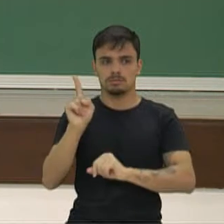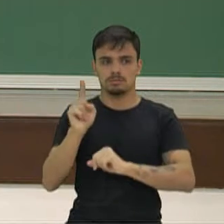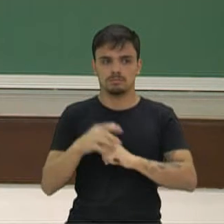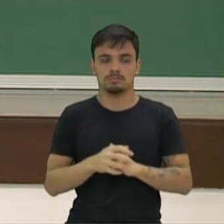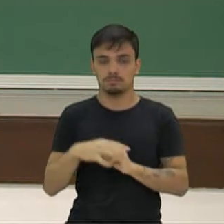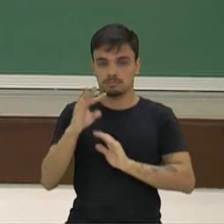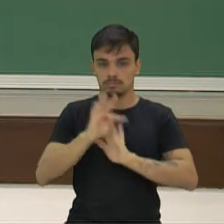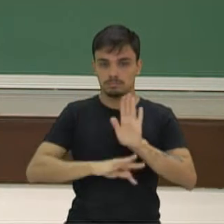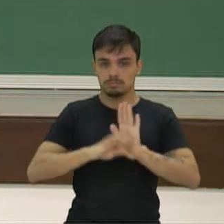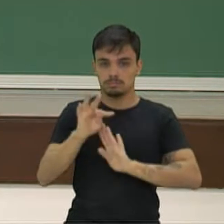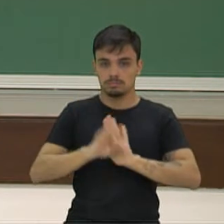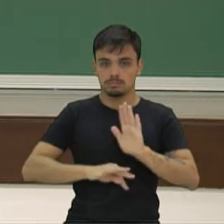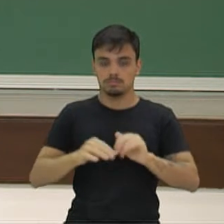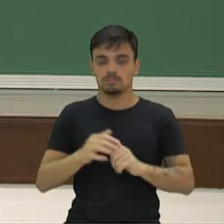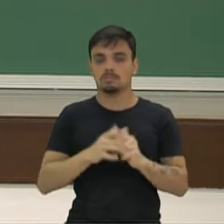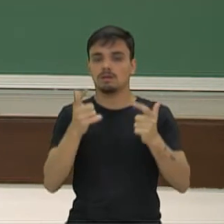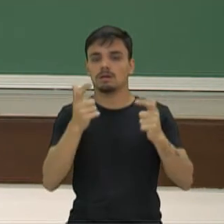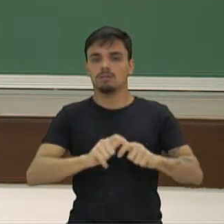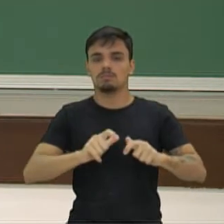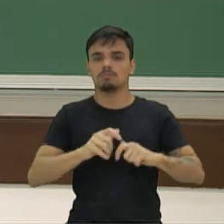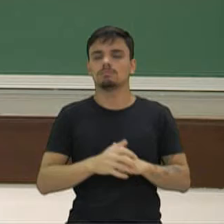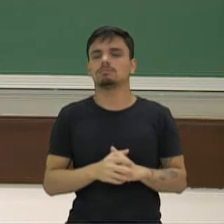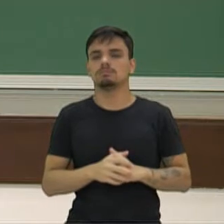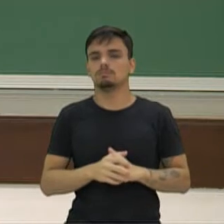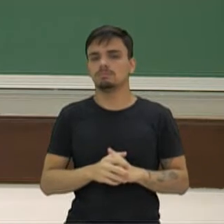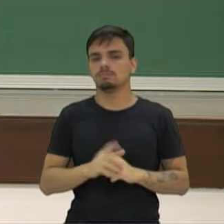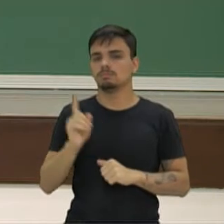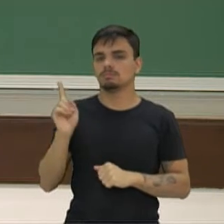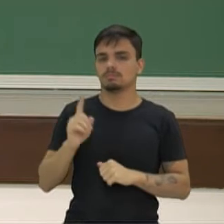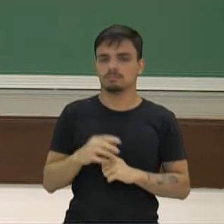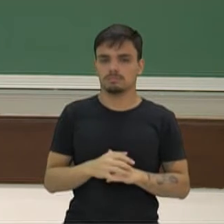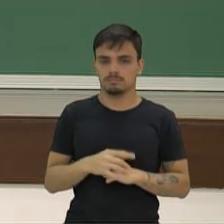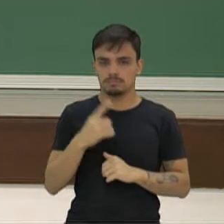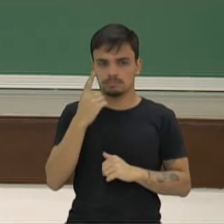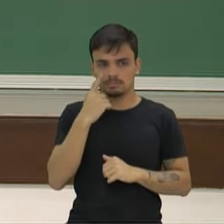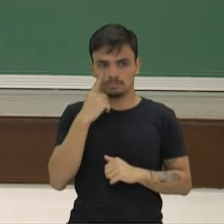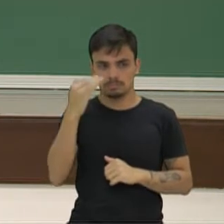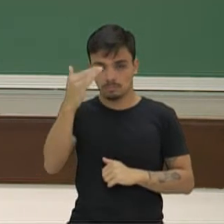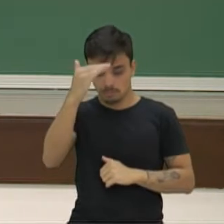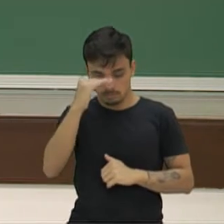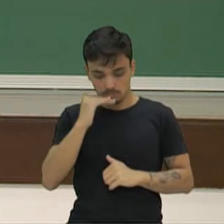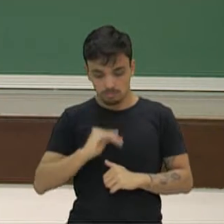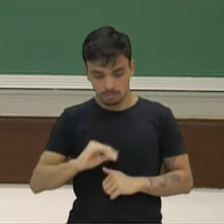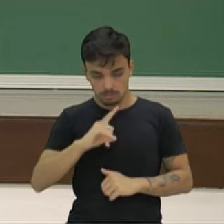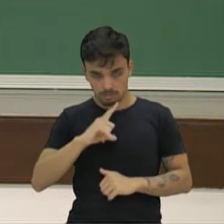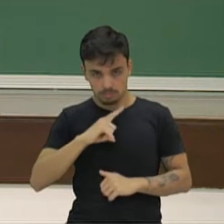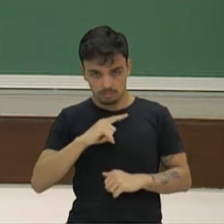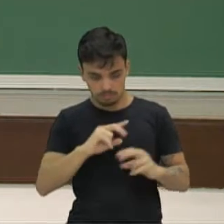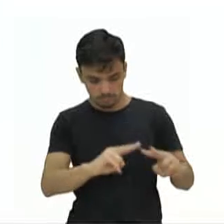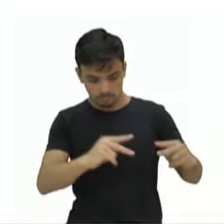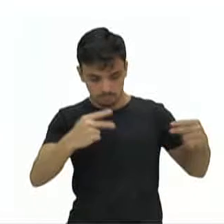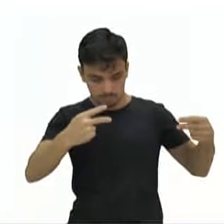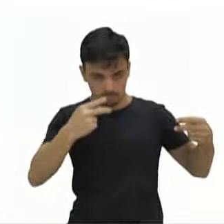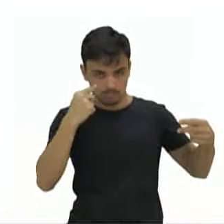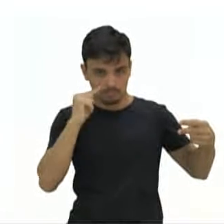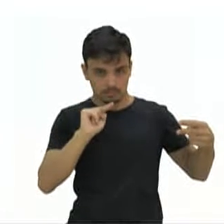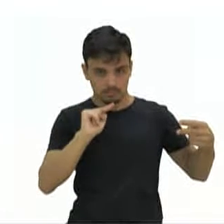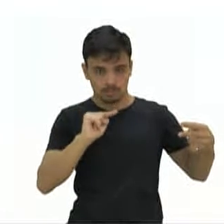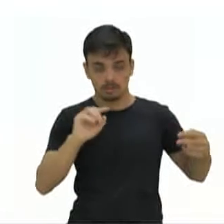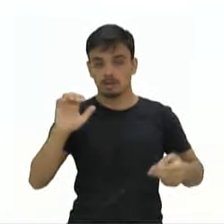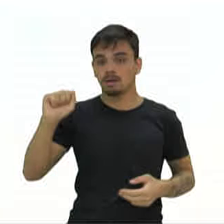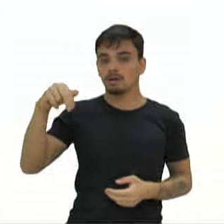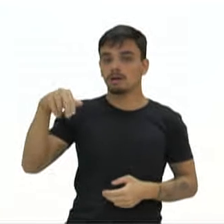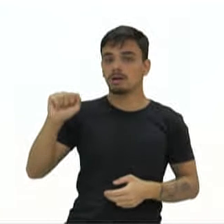para um texto. De onde que foi tirado? Tanto aqueles quanto este. Veja, bem embaixo tem uma fonte. Tá vendo ali, ó?